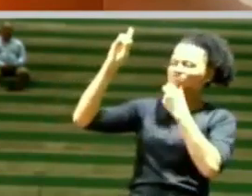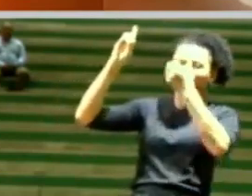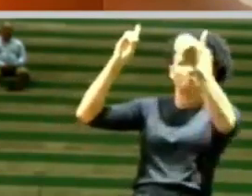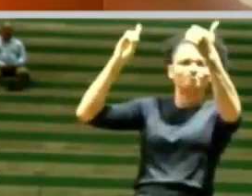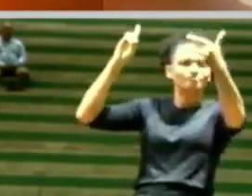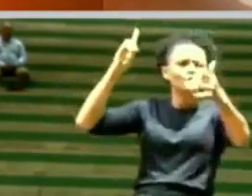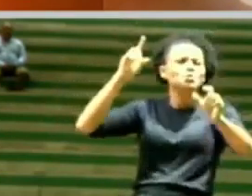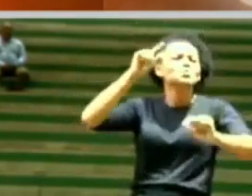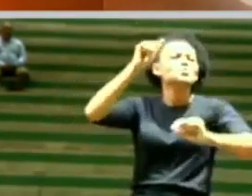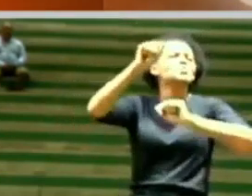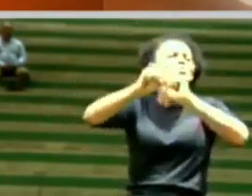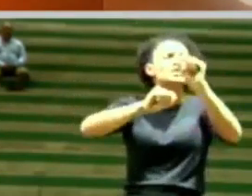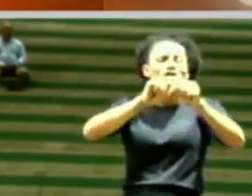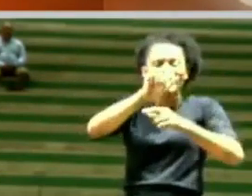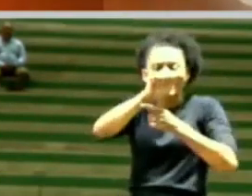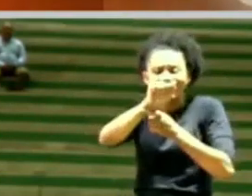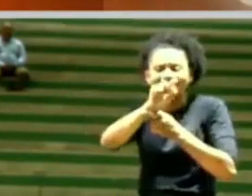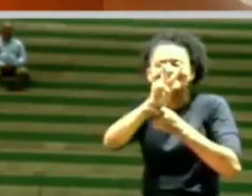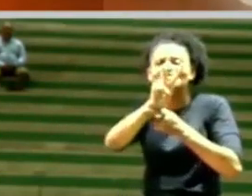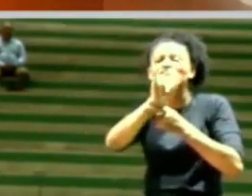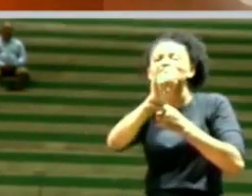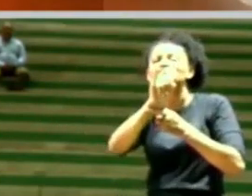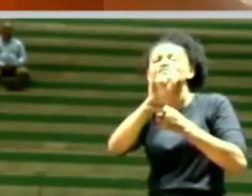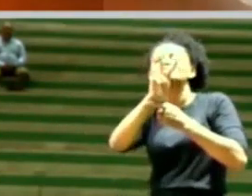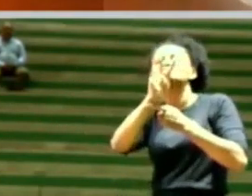Então, o que é avivamento?